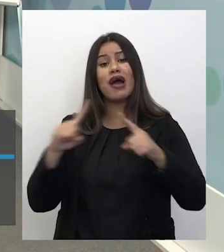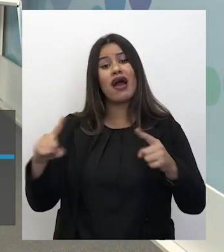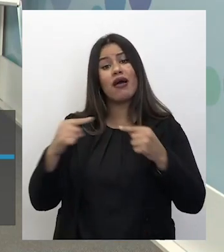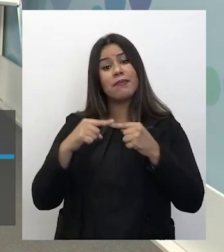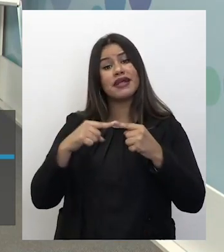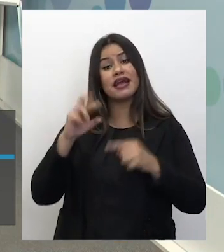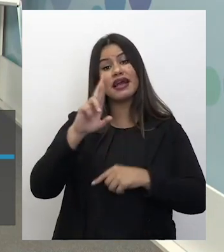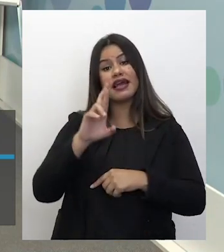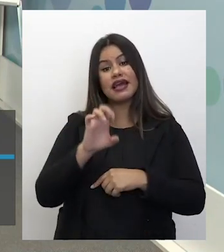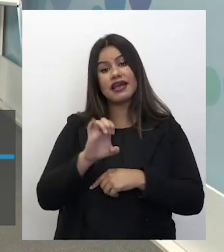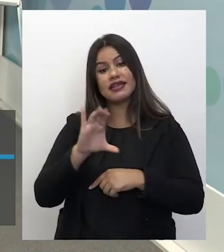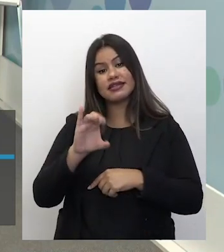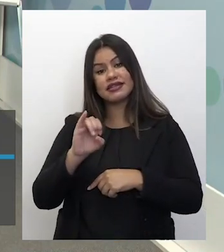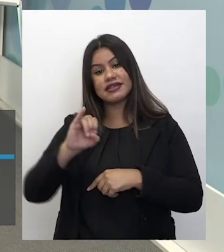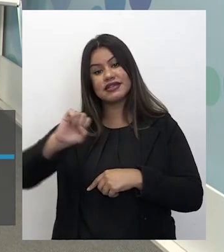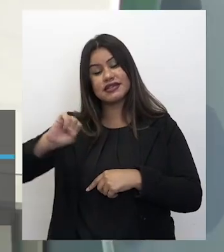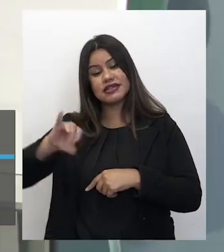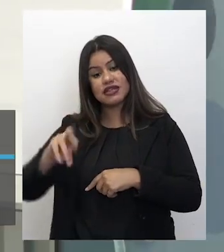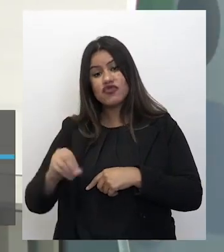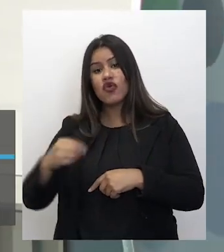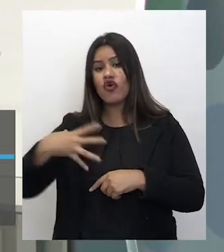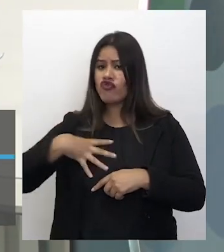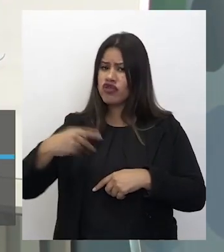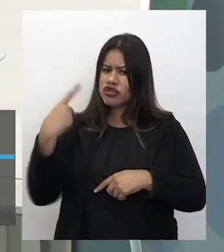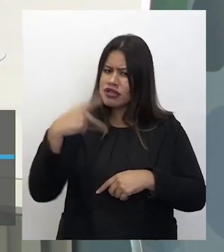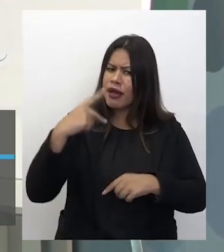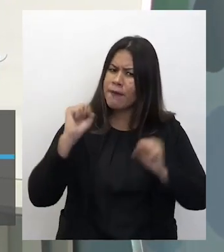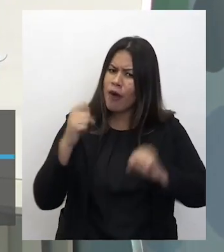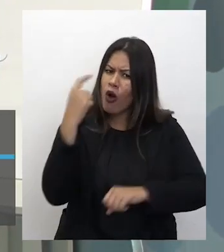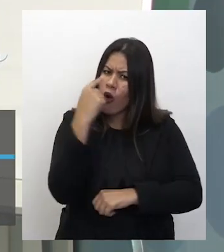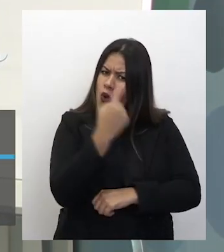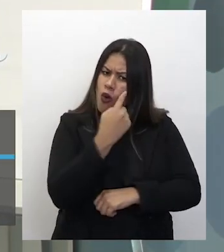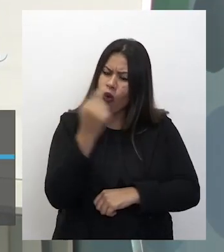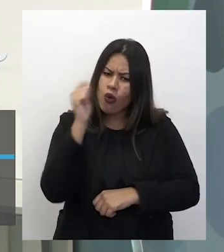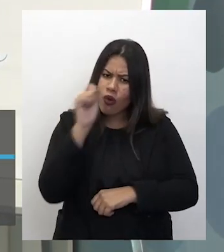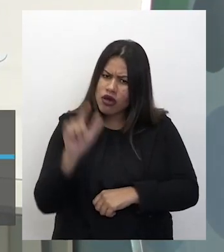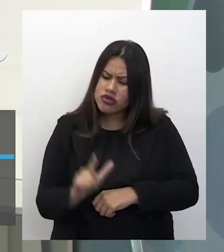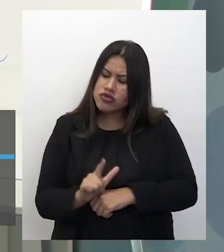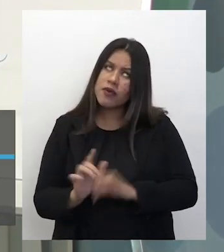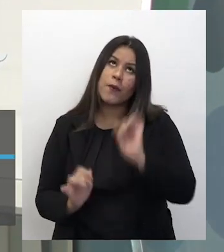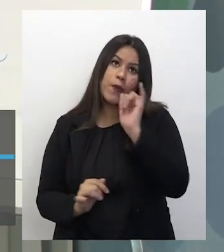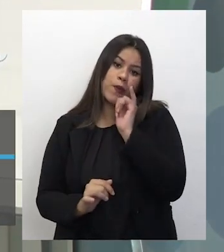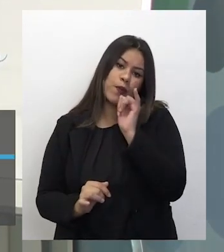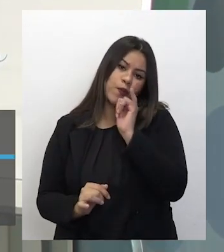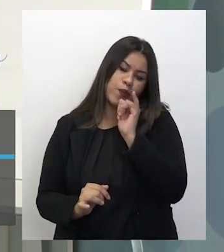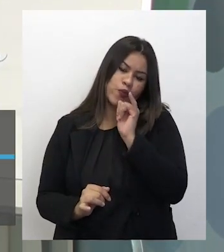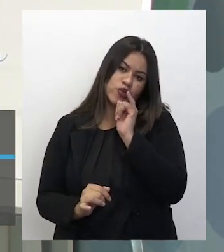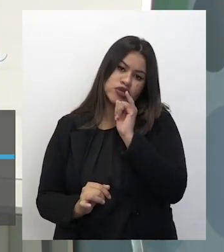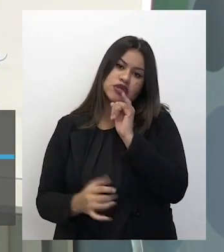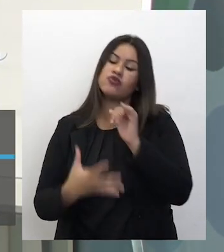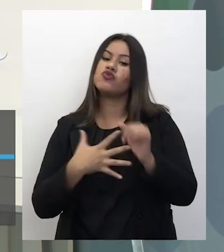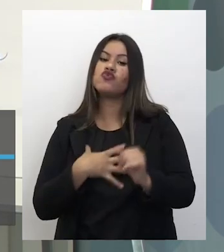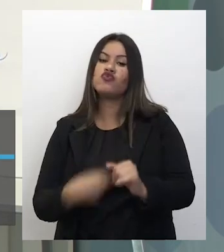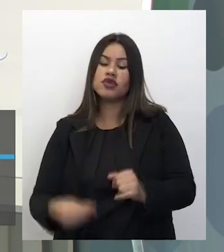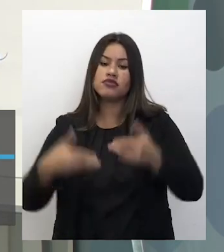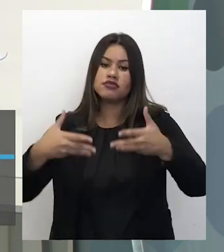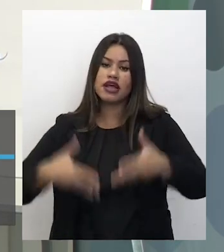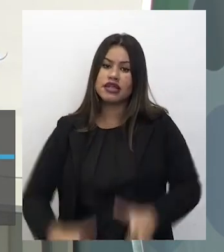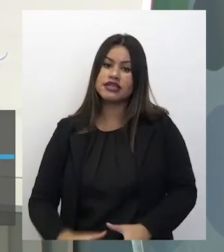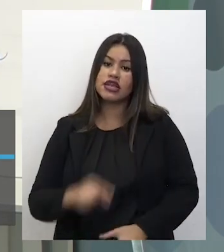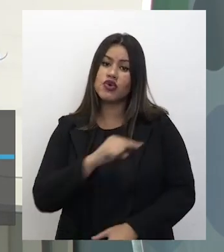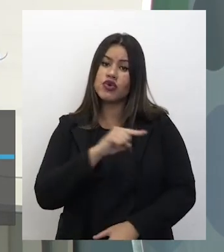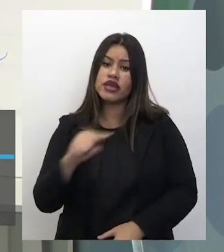pode ter um filho de olho azul? Pode, porque se ele tiver, por exemplo, digamos que nasceu um menino aqui, e ele tem